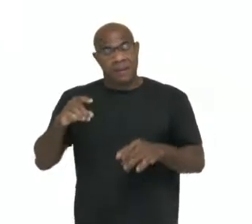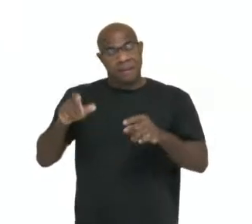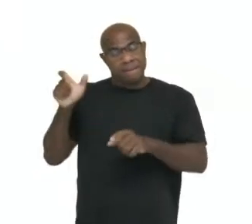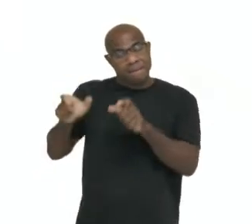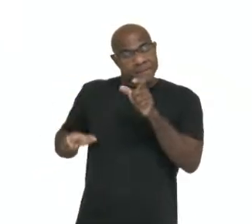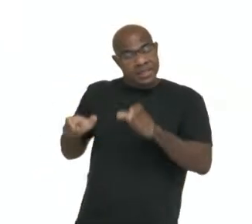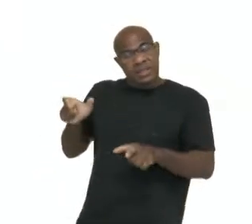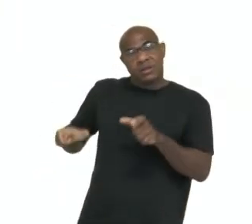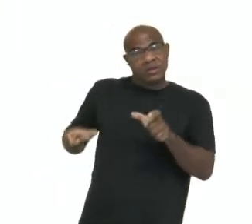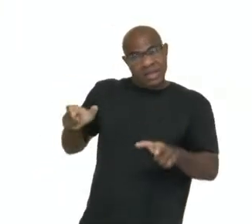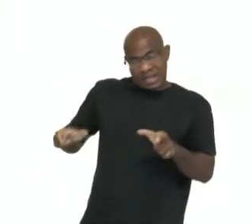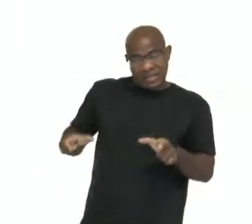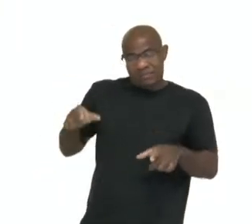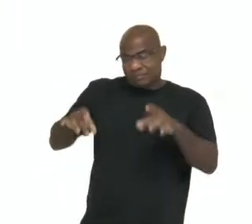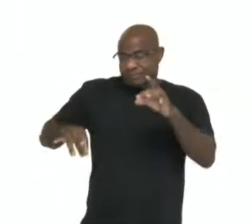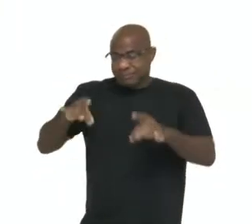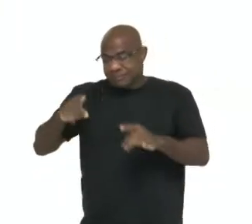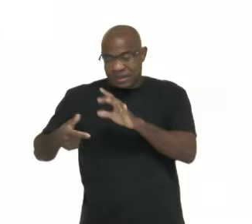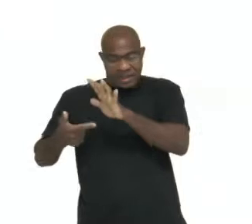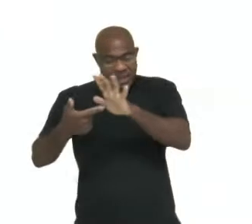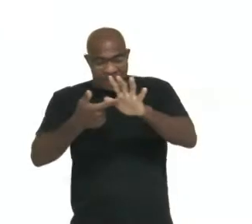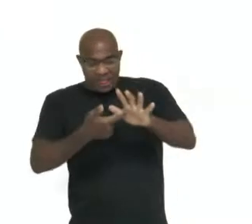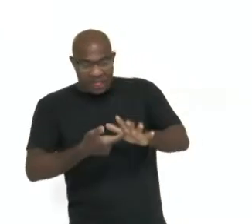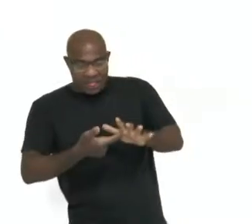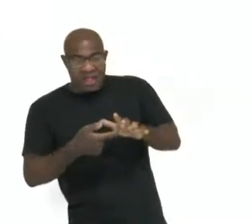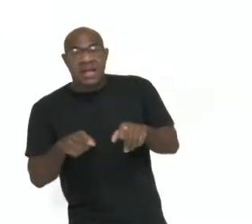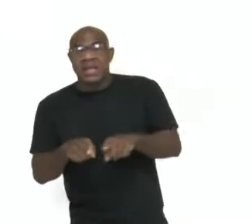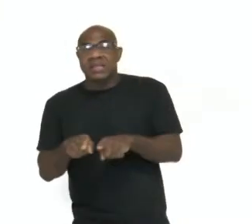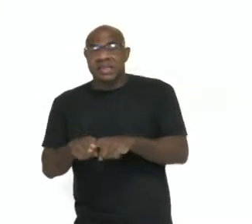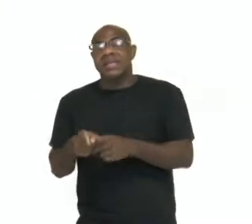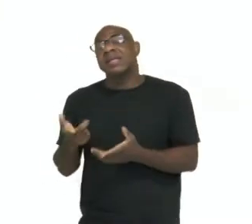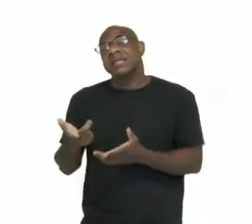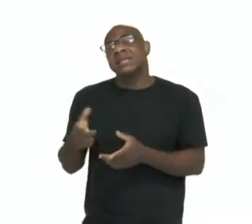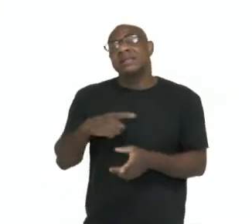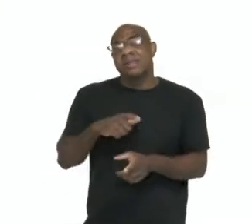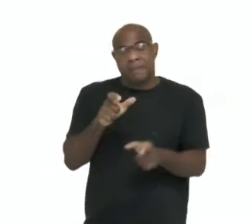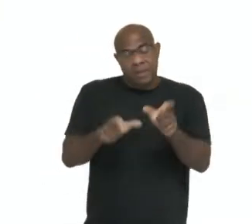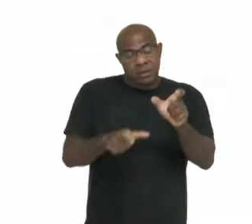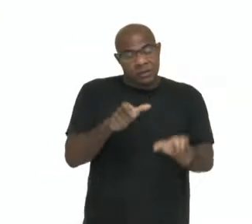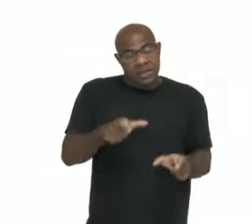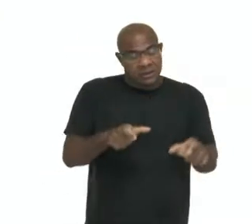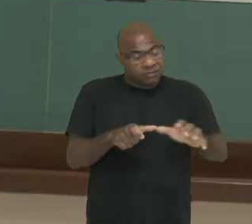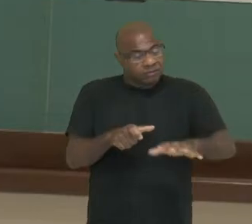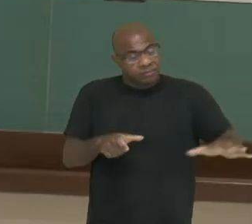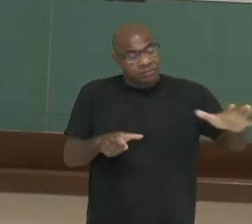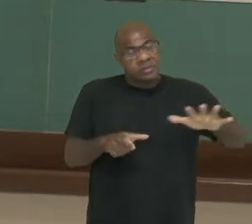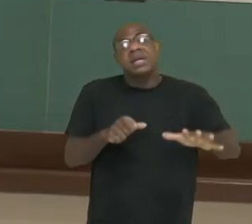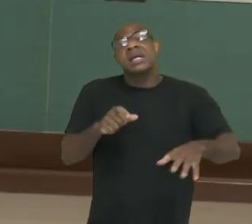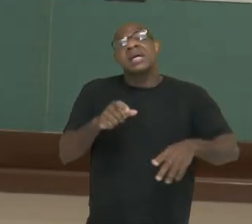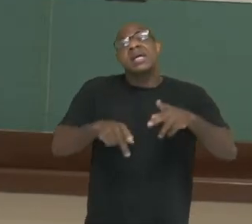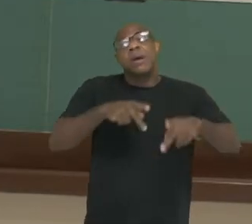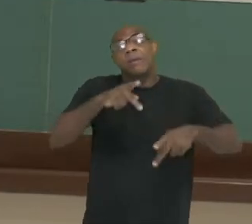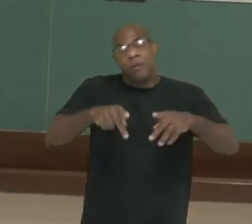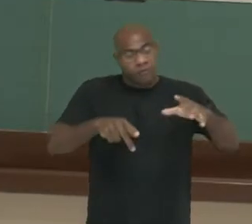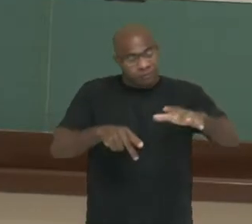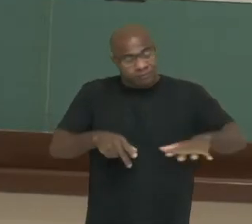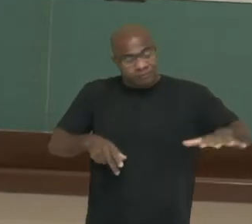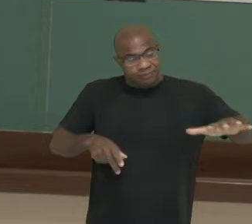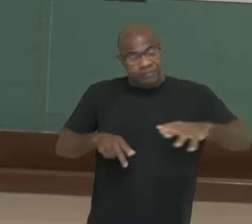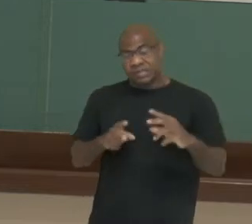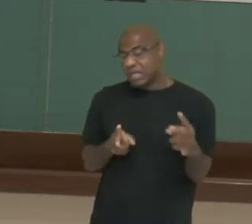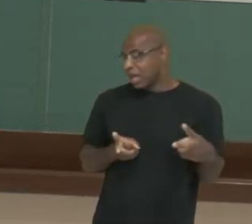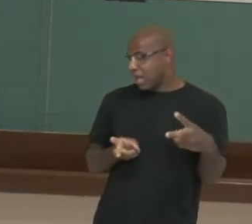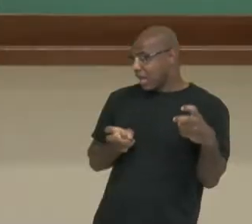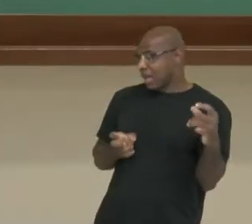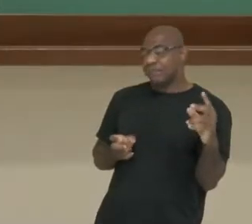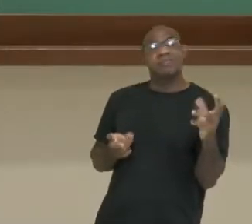são as vítimas de uma ação ou circunstância, e existem os personagens que oprimem, né? Então, para existir um